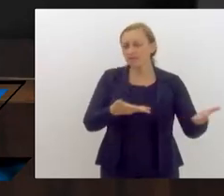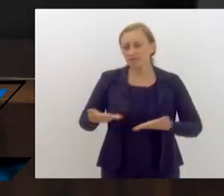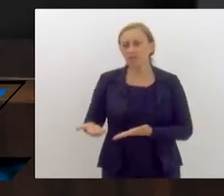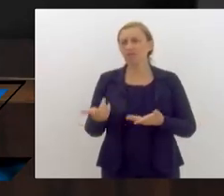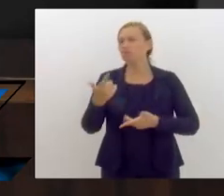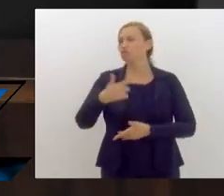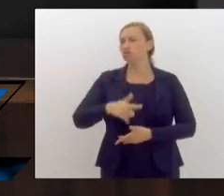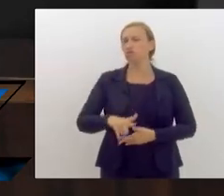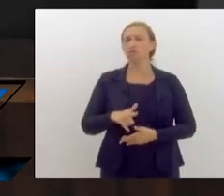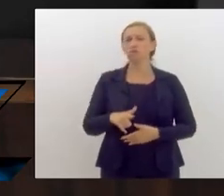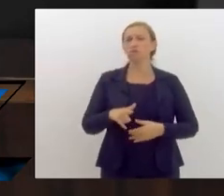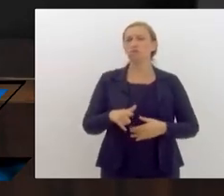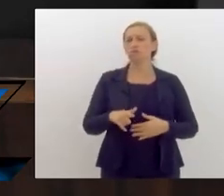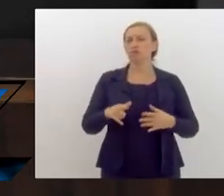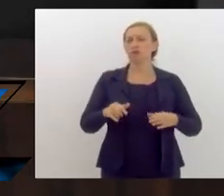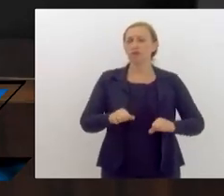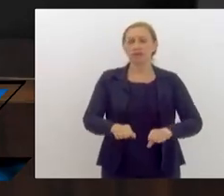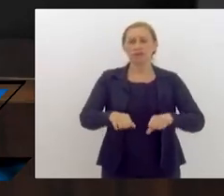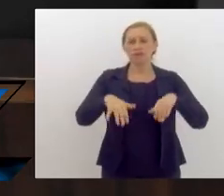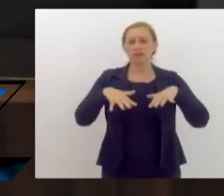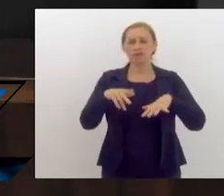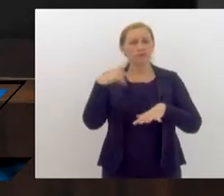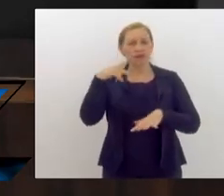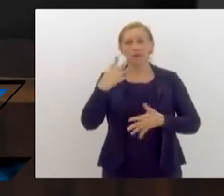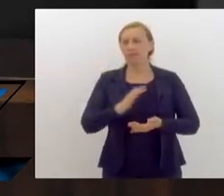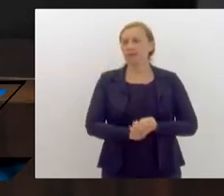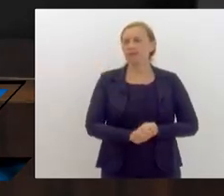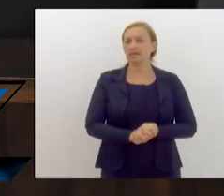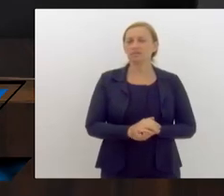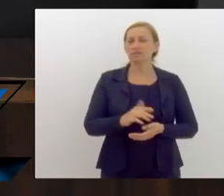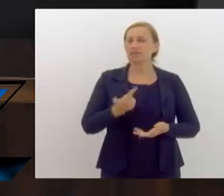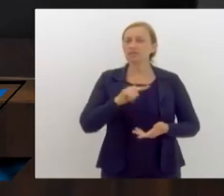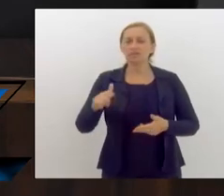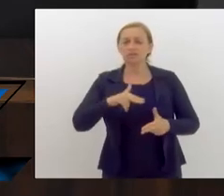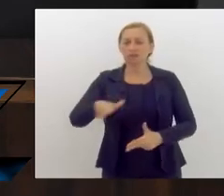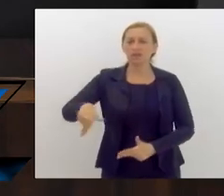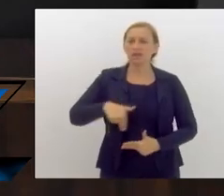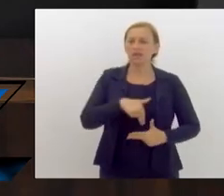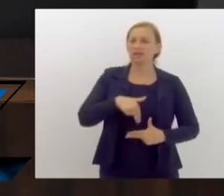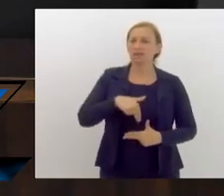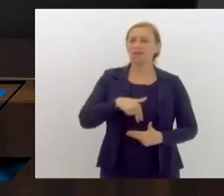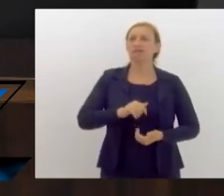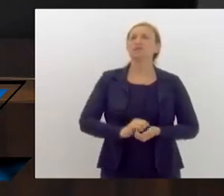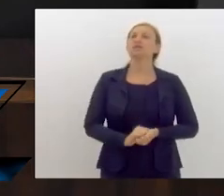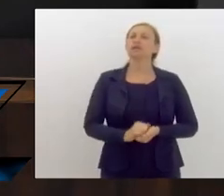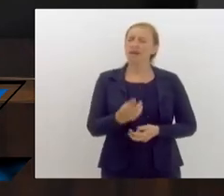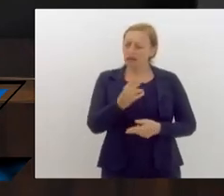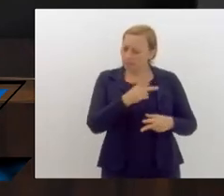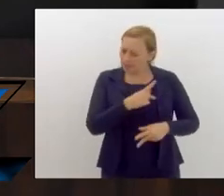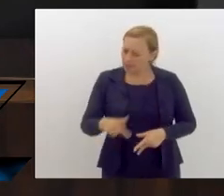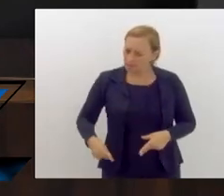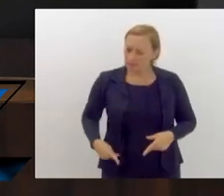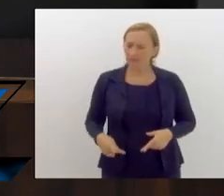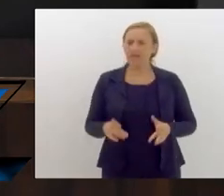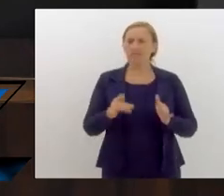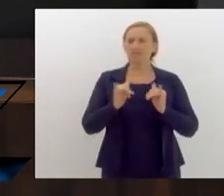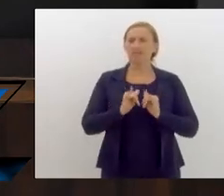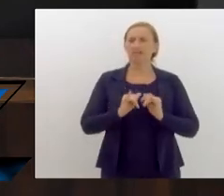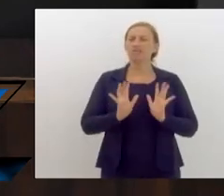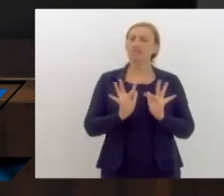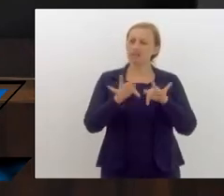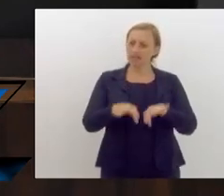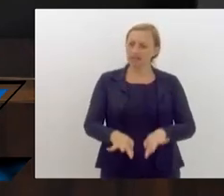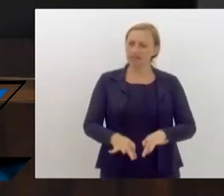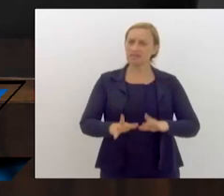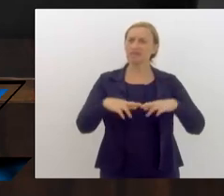a esse Parlamento tem um carinho aqui da tia Ju não havendo mais oradores escritos a presidência declara encerrada